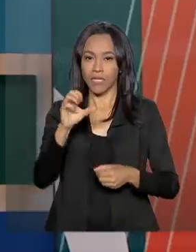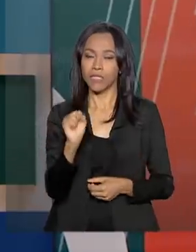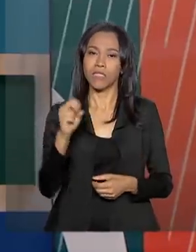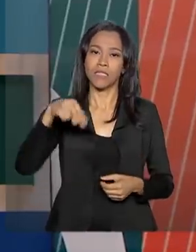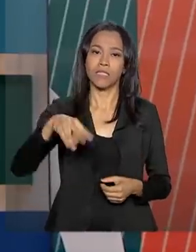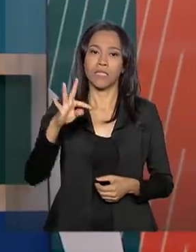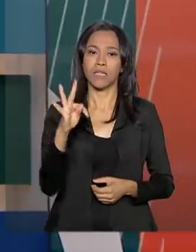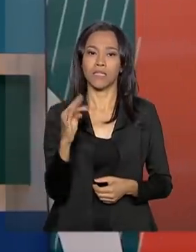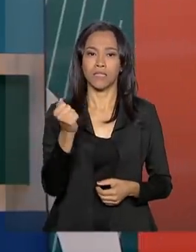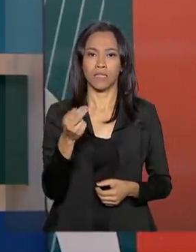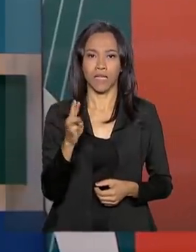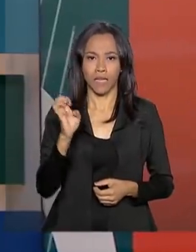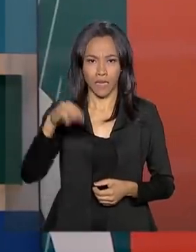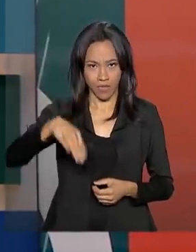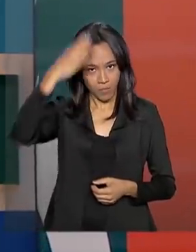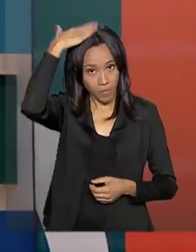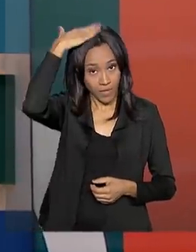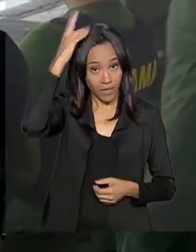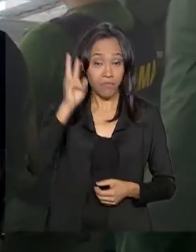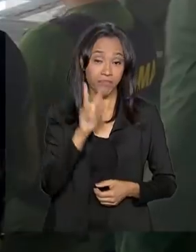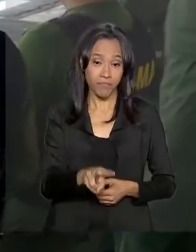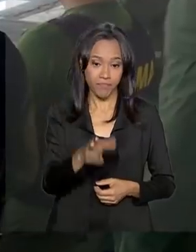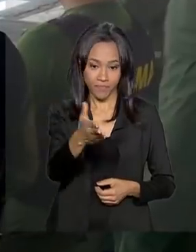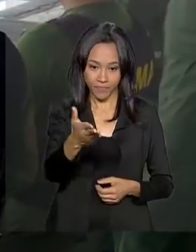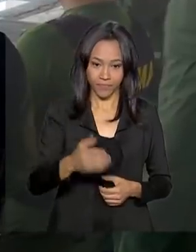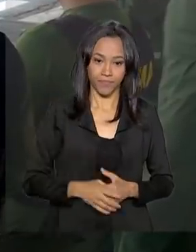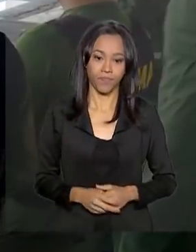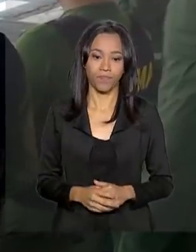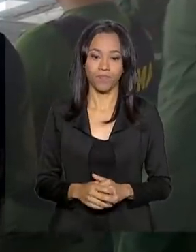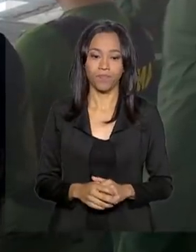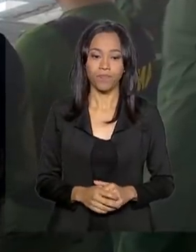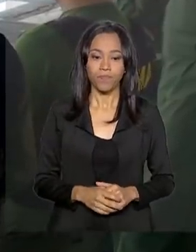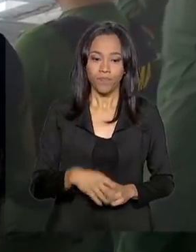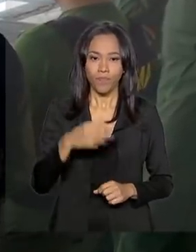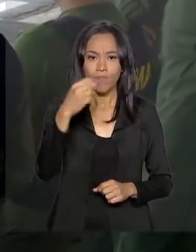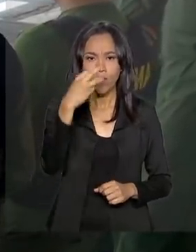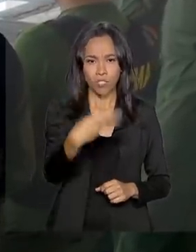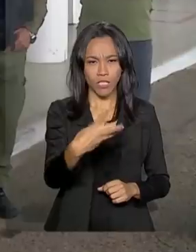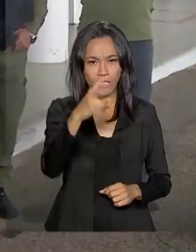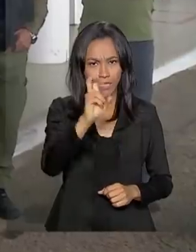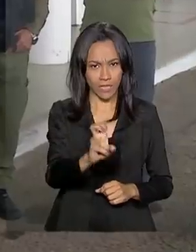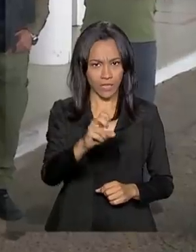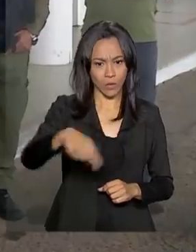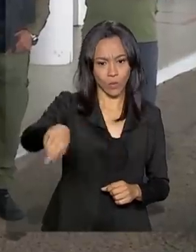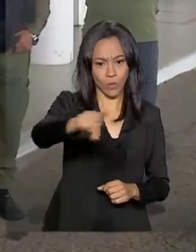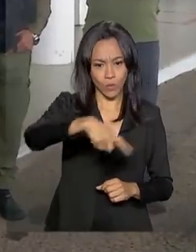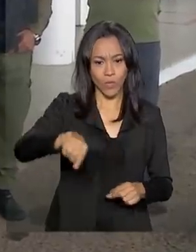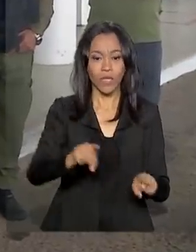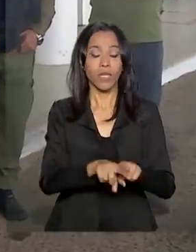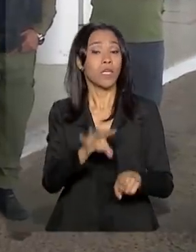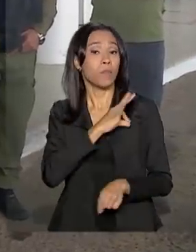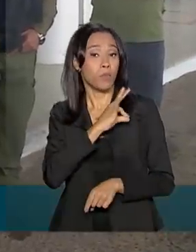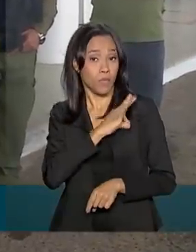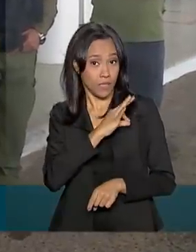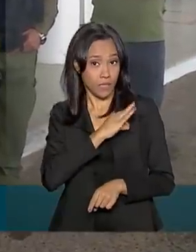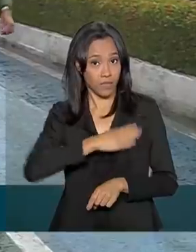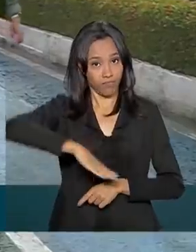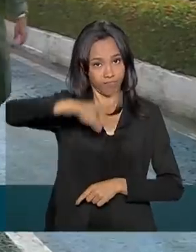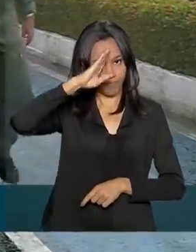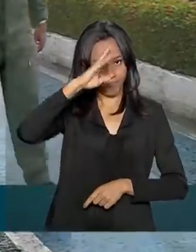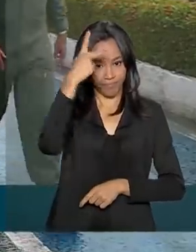na reportagem de Leandro Alarcon. Dos 35 agentes do Ibama e 25 da Polícia Militar Ambiental do